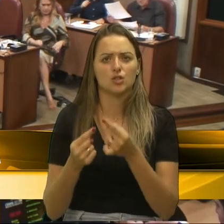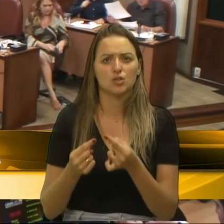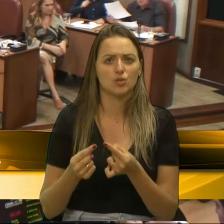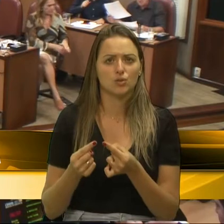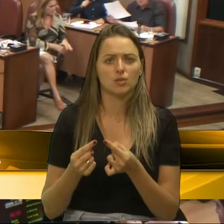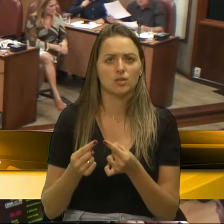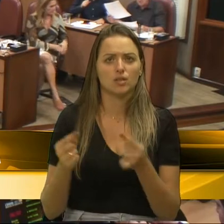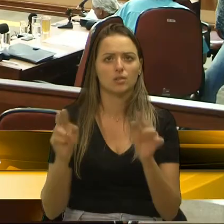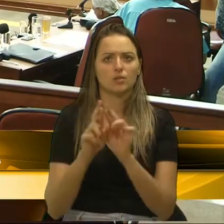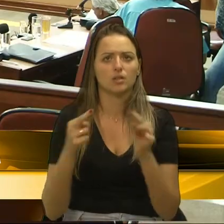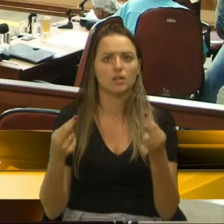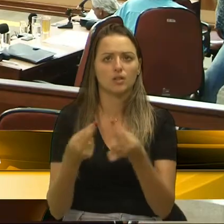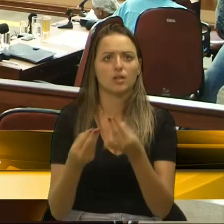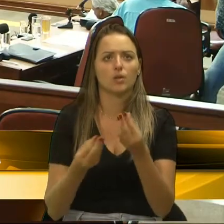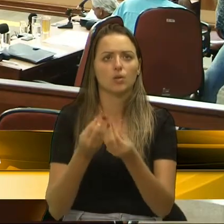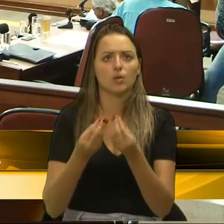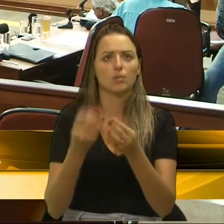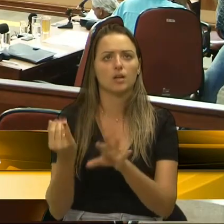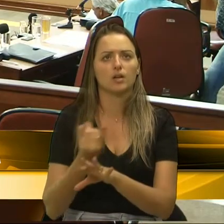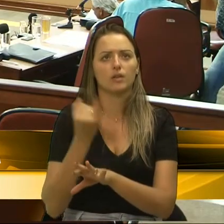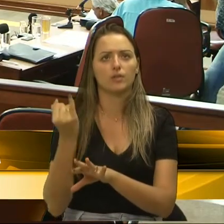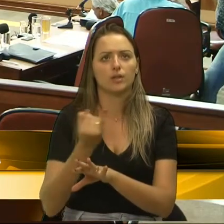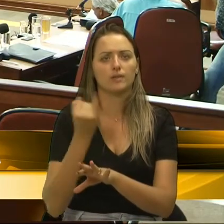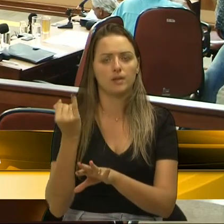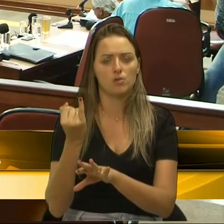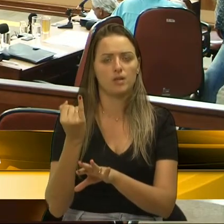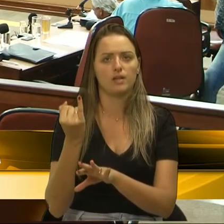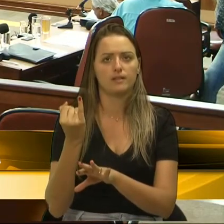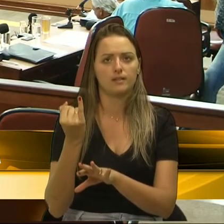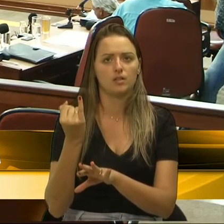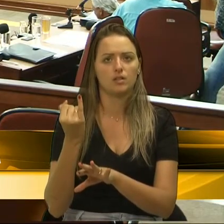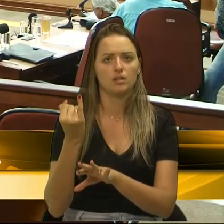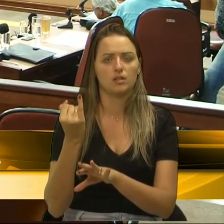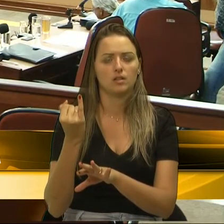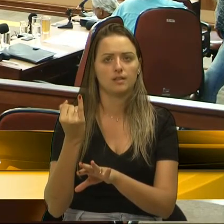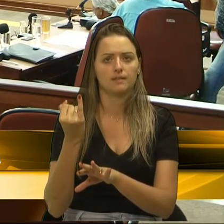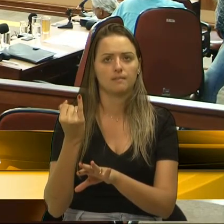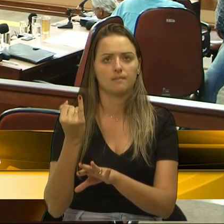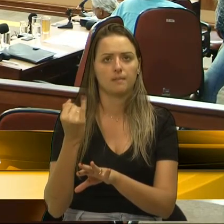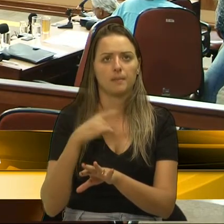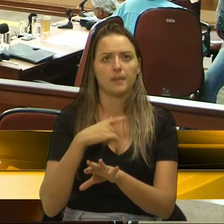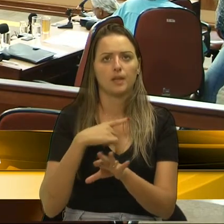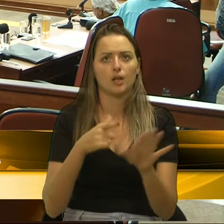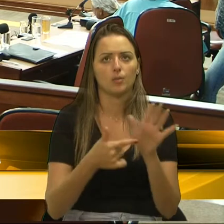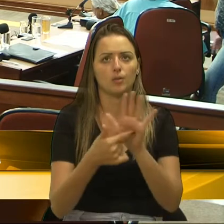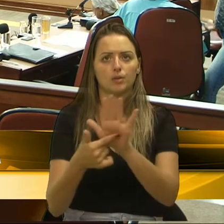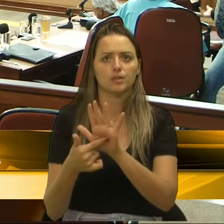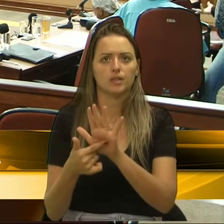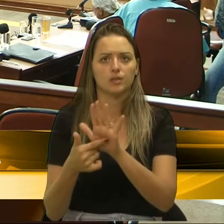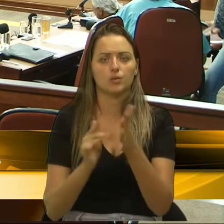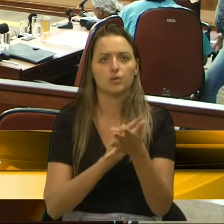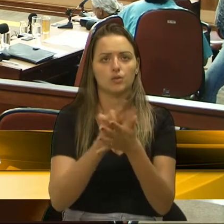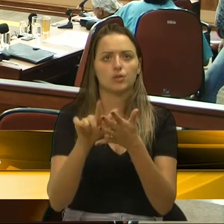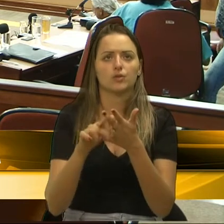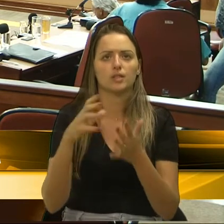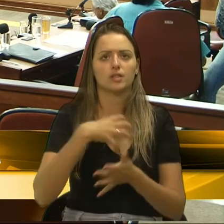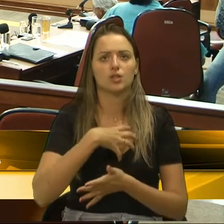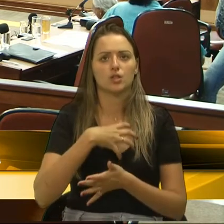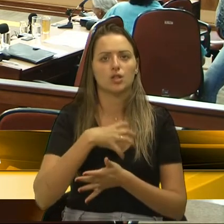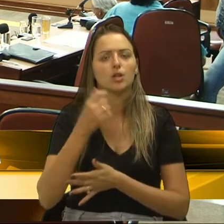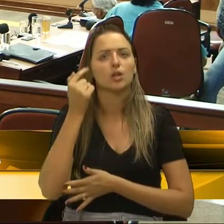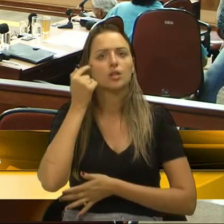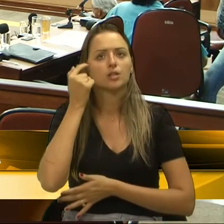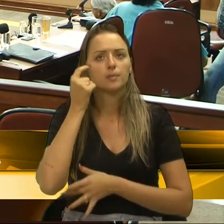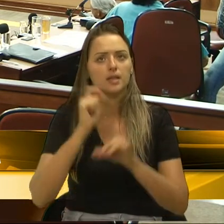nessa reunião, a importância de que essa audiência pública seja educativa. Que ela possa apontar as mais variadas formas de pensamento com